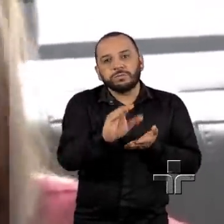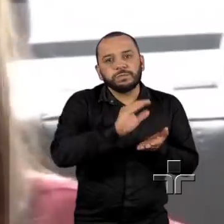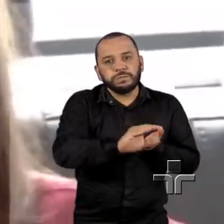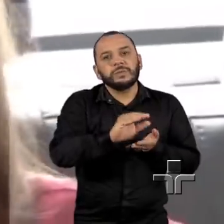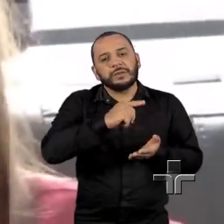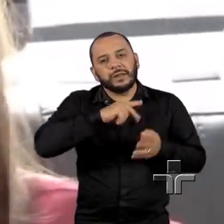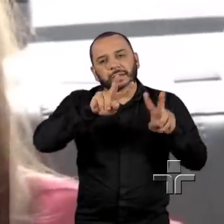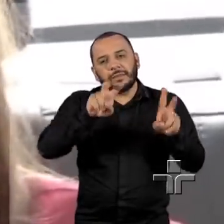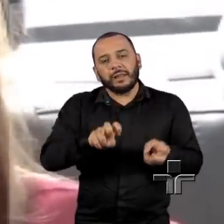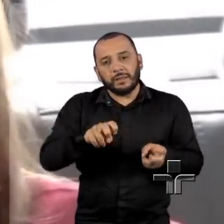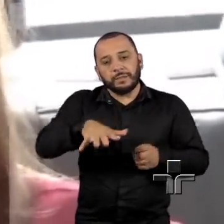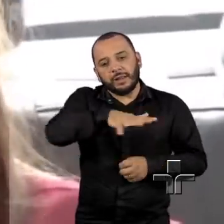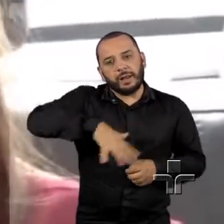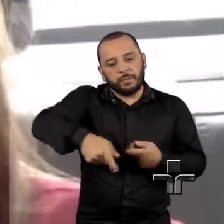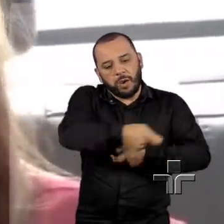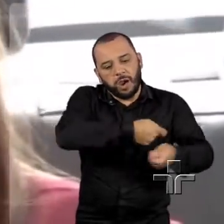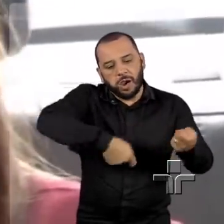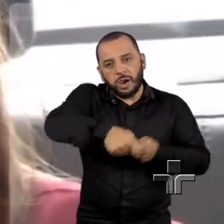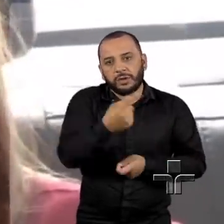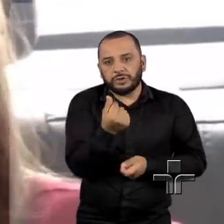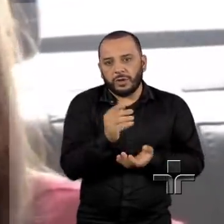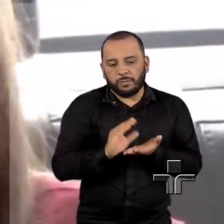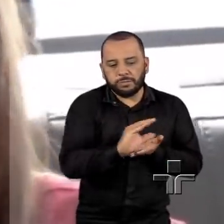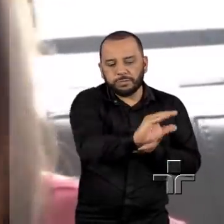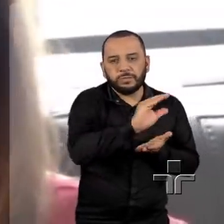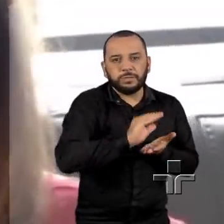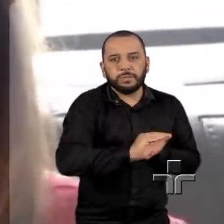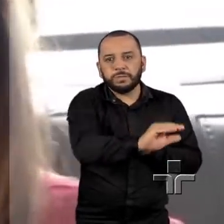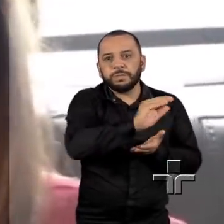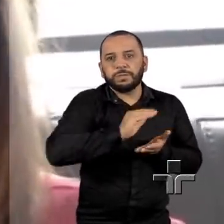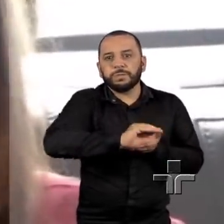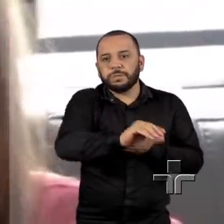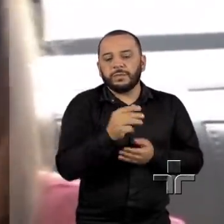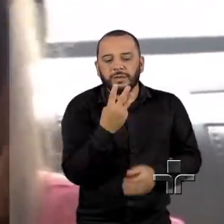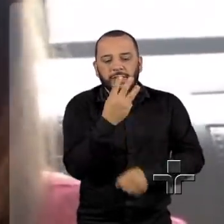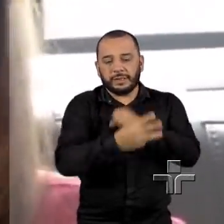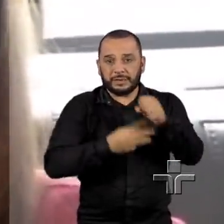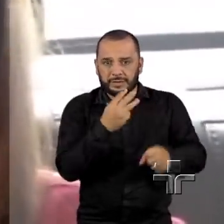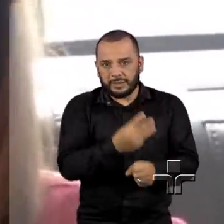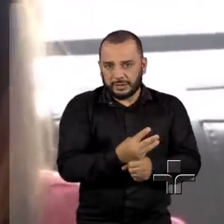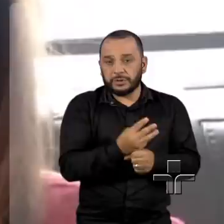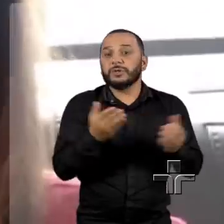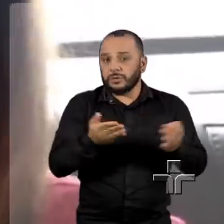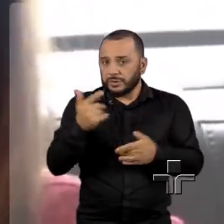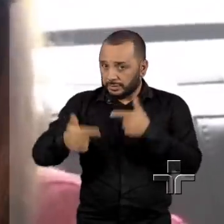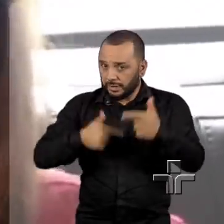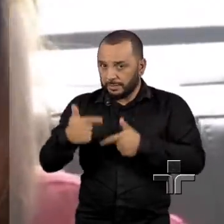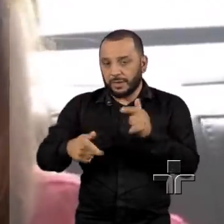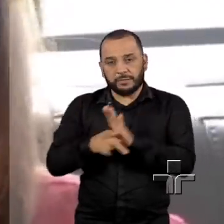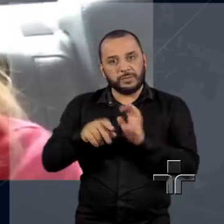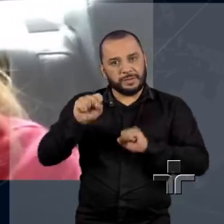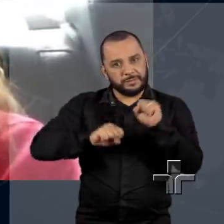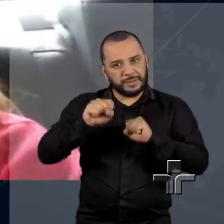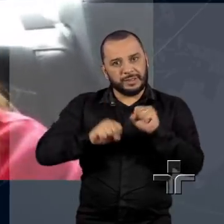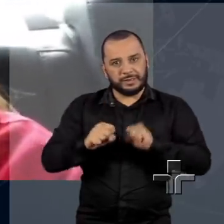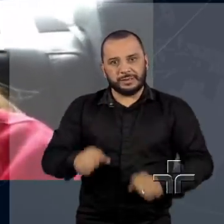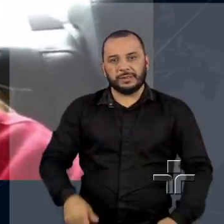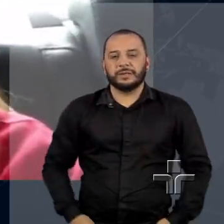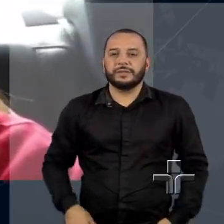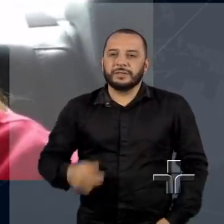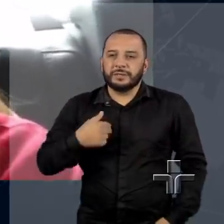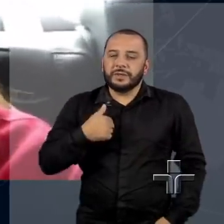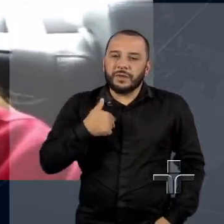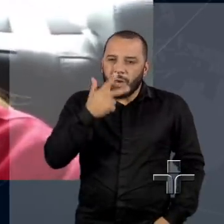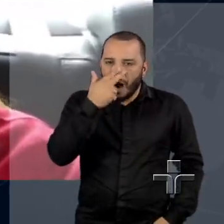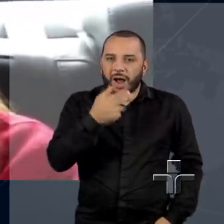financeiro. Betina disse que fez as aplicações durante 3 anos e hoje trabalha na empresa que divulga no vídeo. Eu acho que tem um